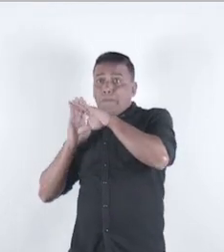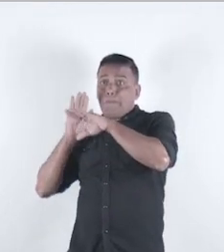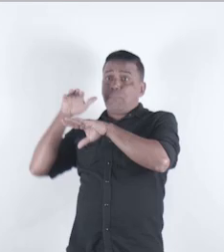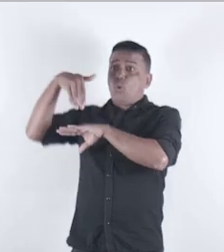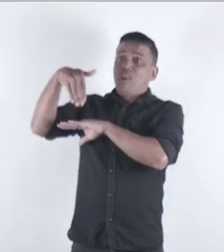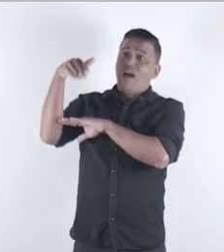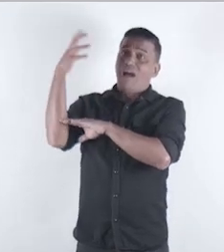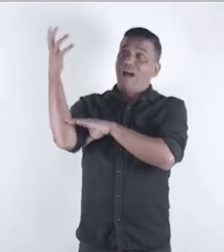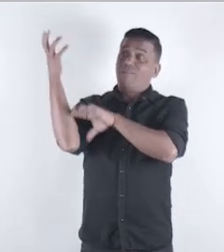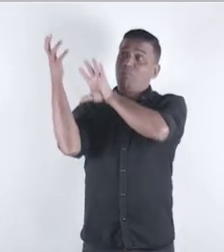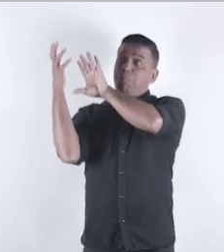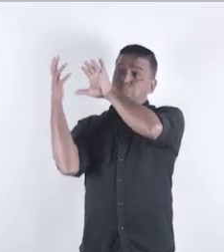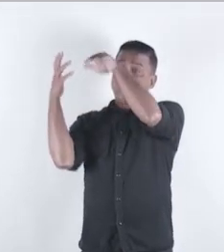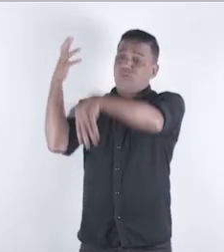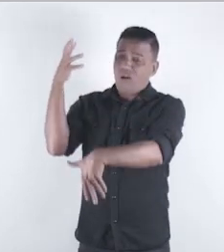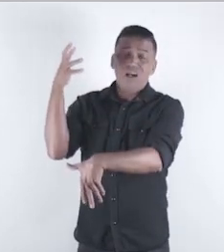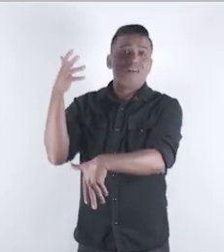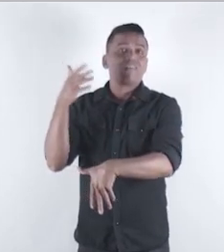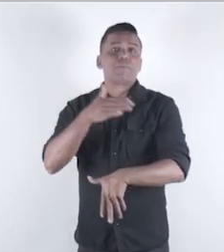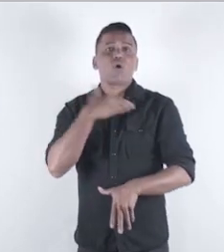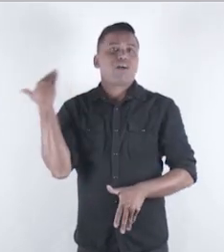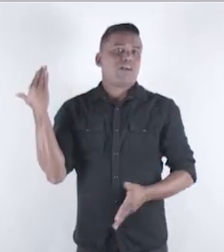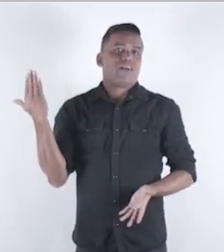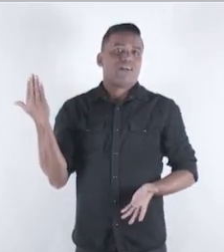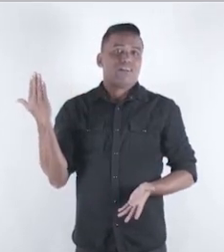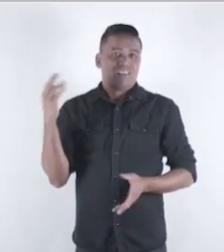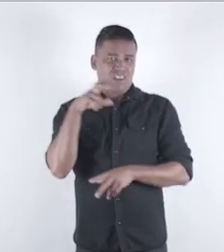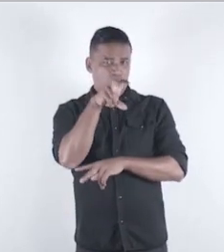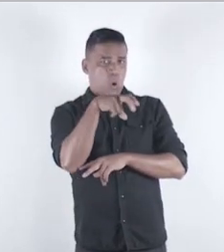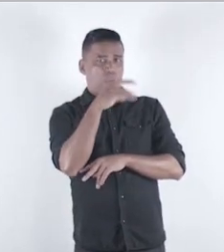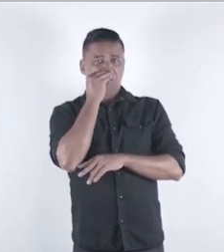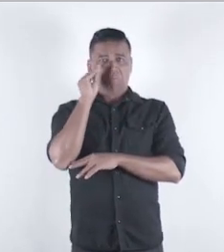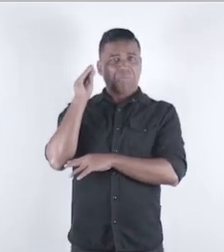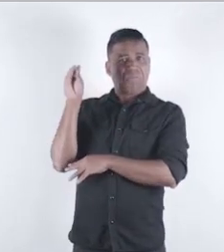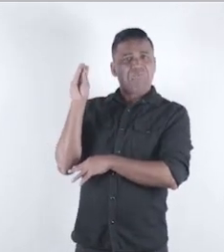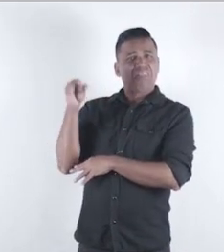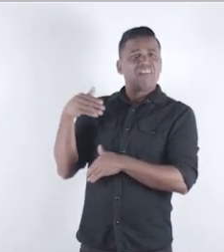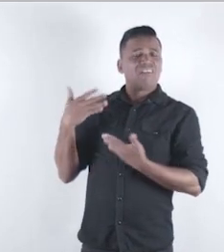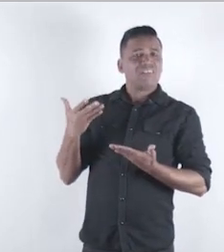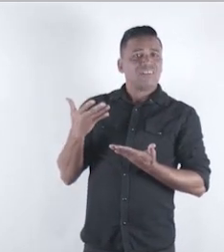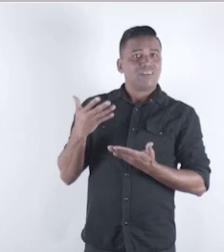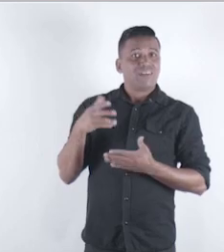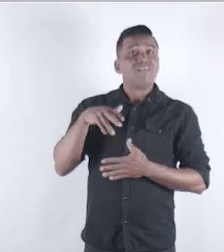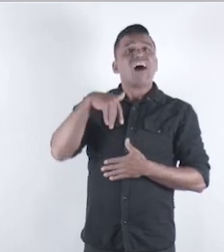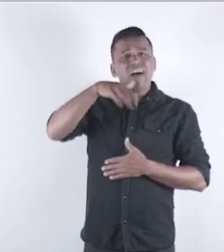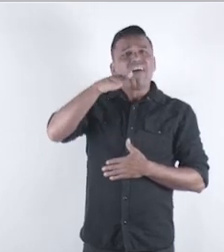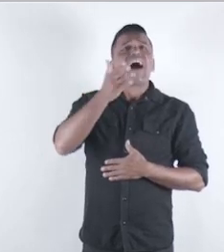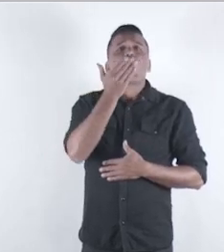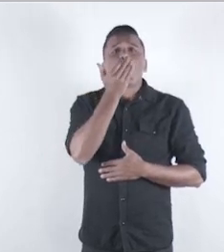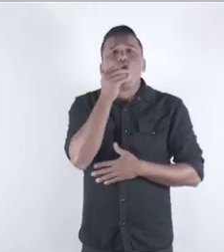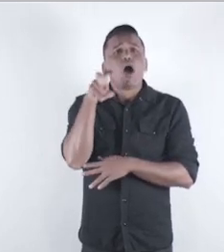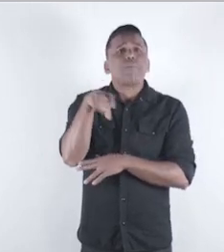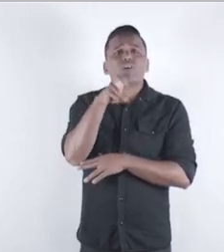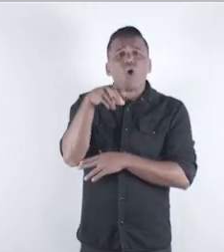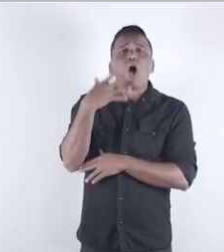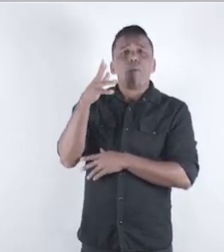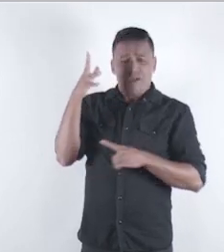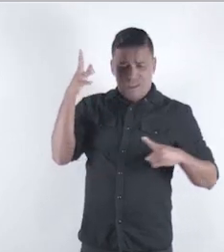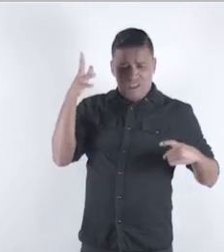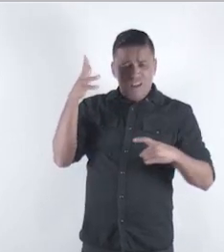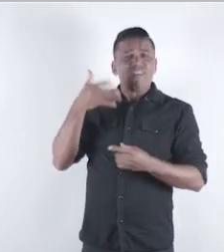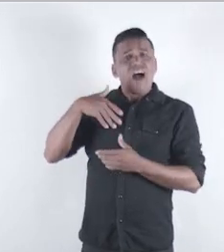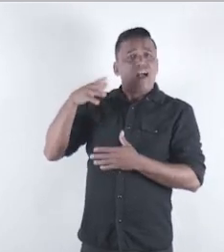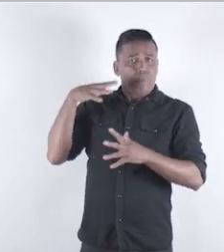se esborracharia. A cobra não se importava? Vai, come logo, você não quer ser linda